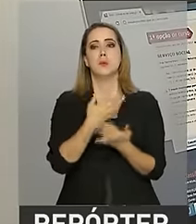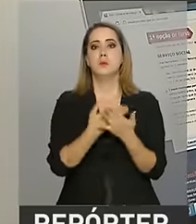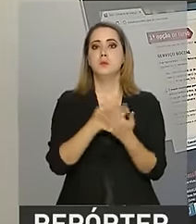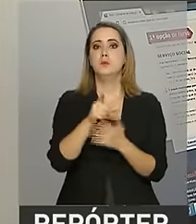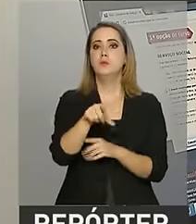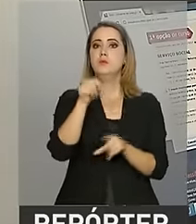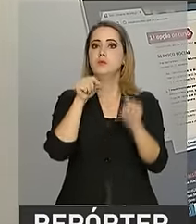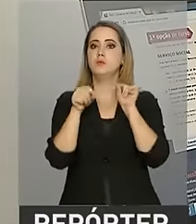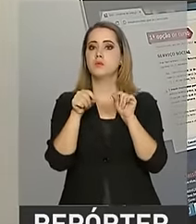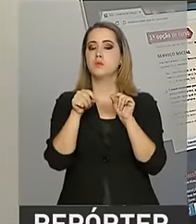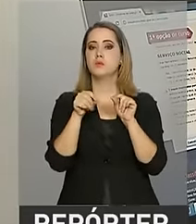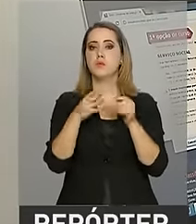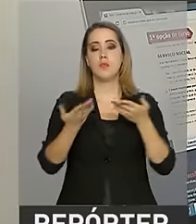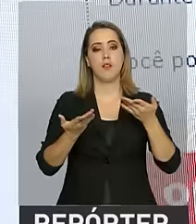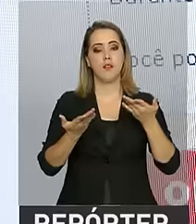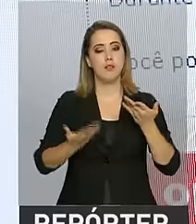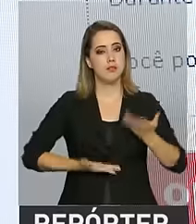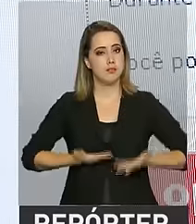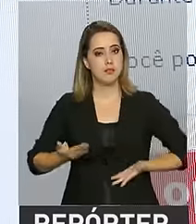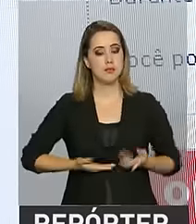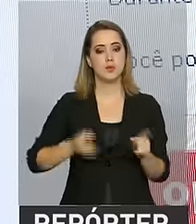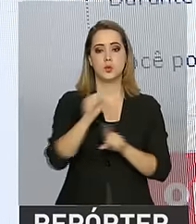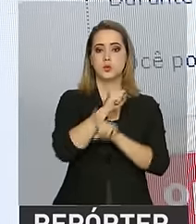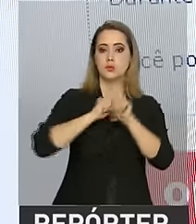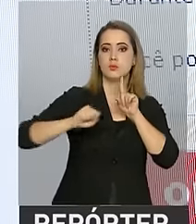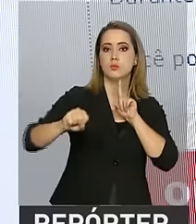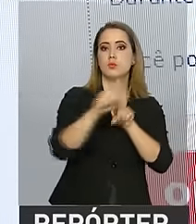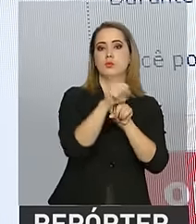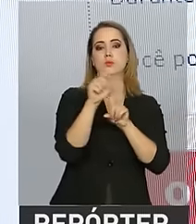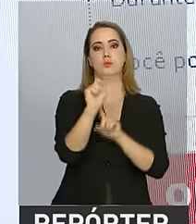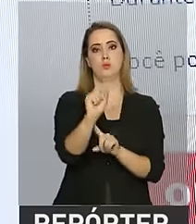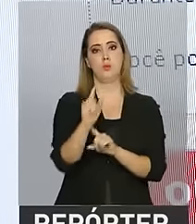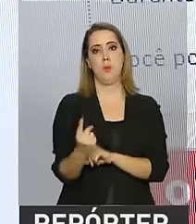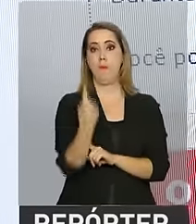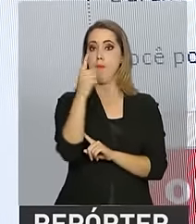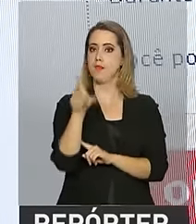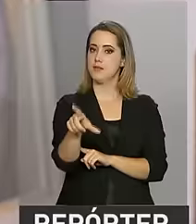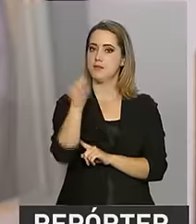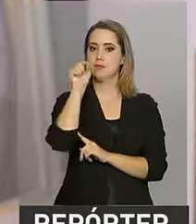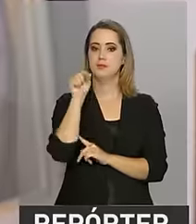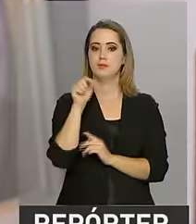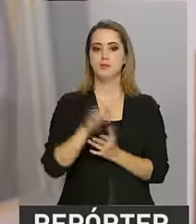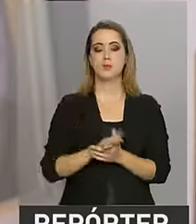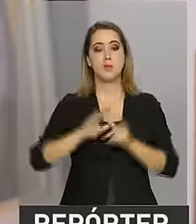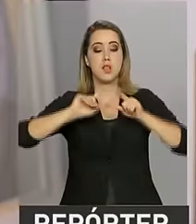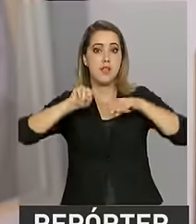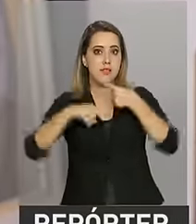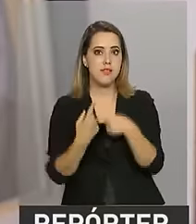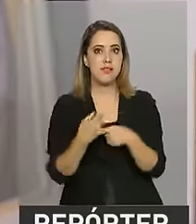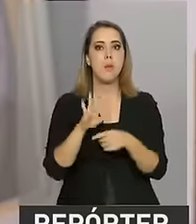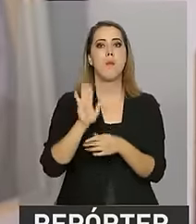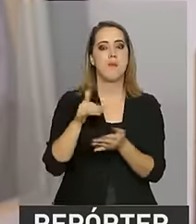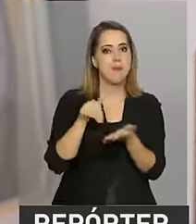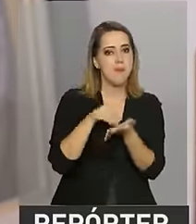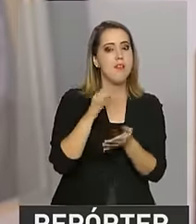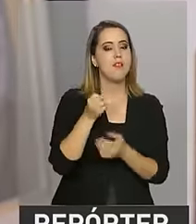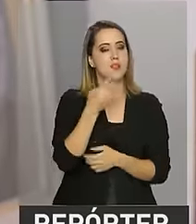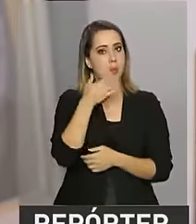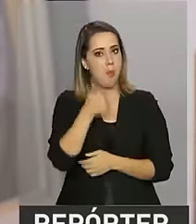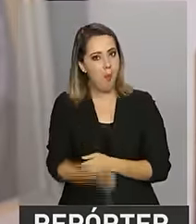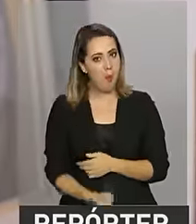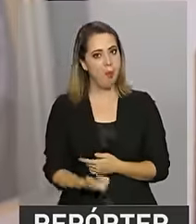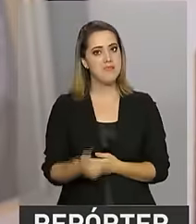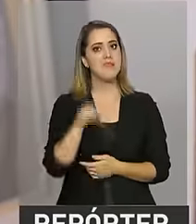escolheu o curso de serviço social na Universidade de Brasília como primeira opção E logo na primeira prévia uma boa